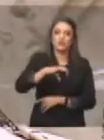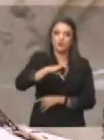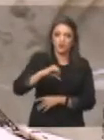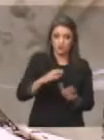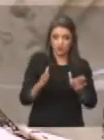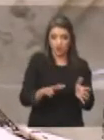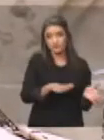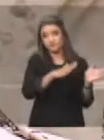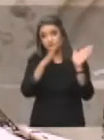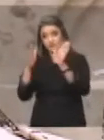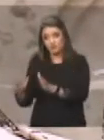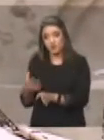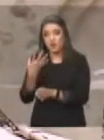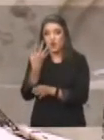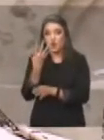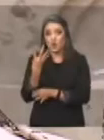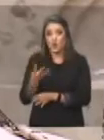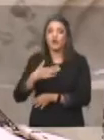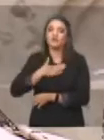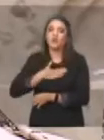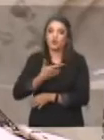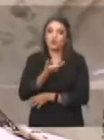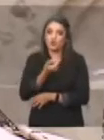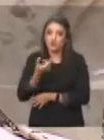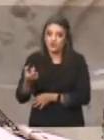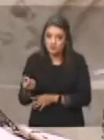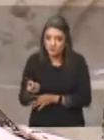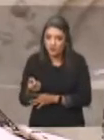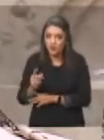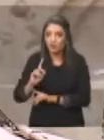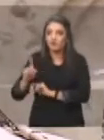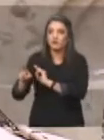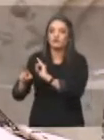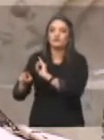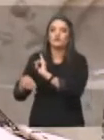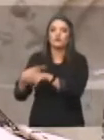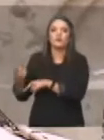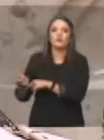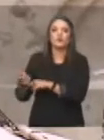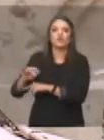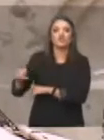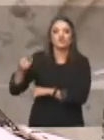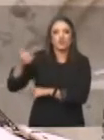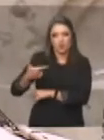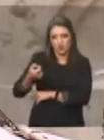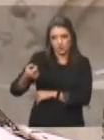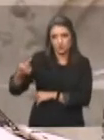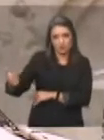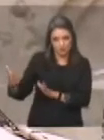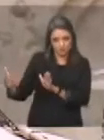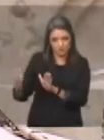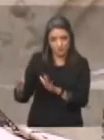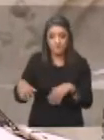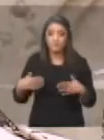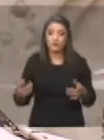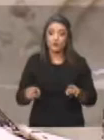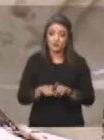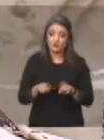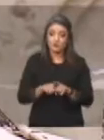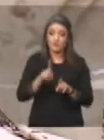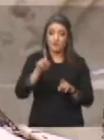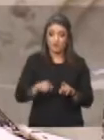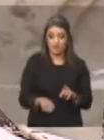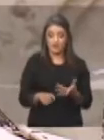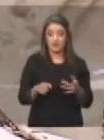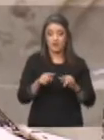8 de 2000 e 2 de 1 de 2002. Concomitantemente, exerceu o cargo de secretário de gabinete da liderança no